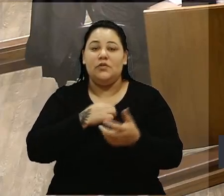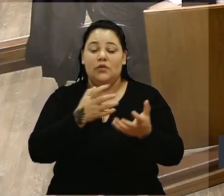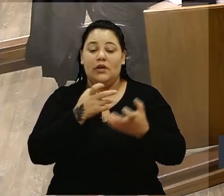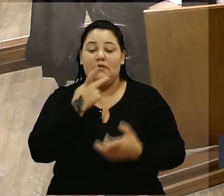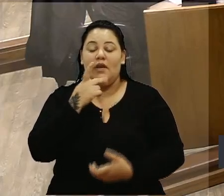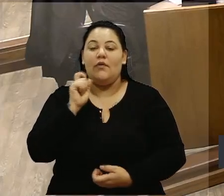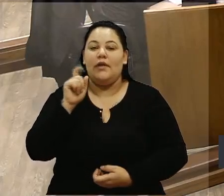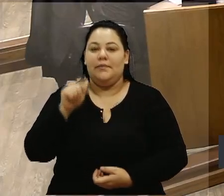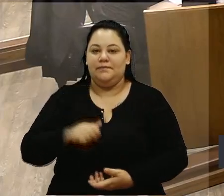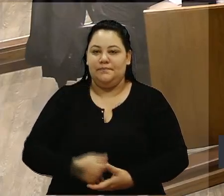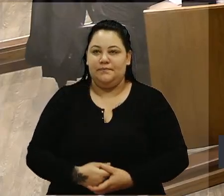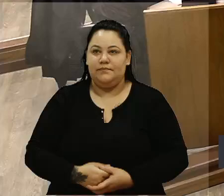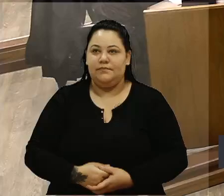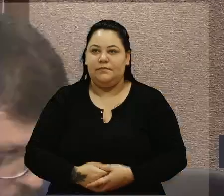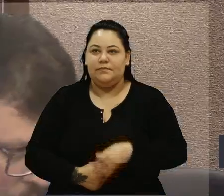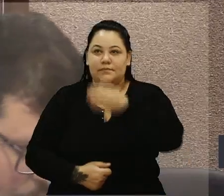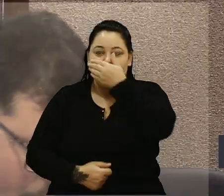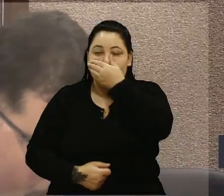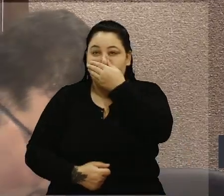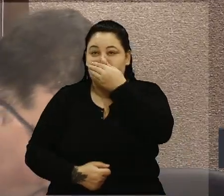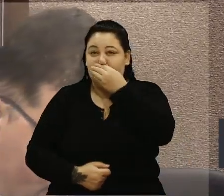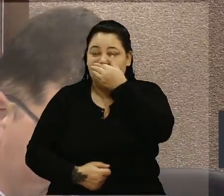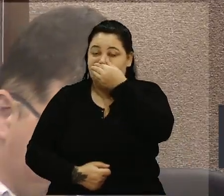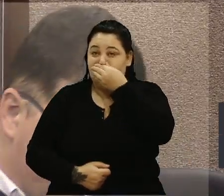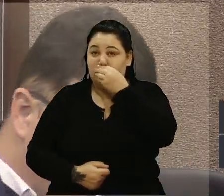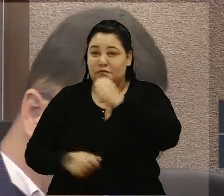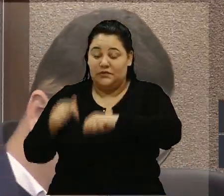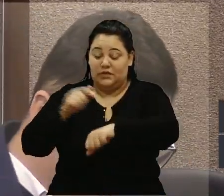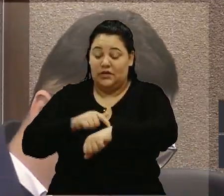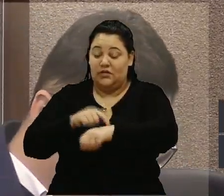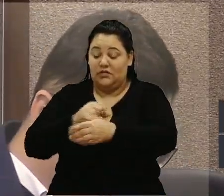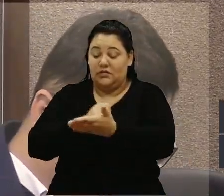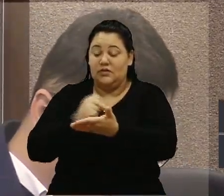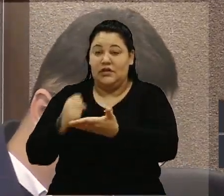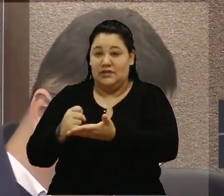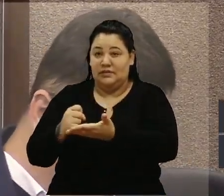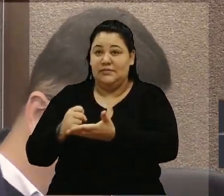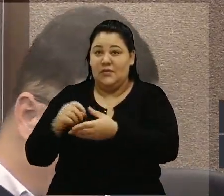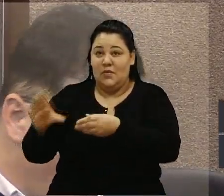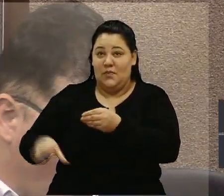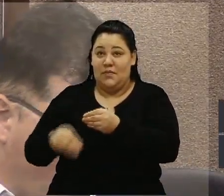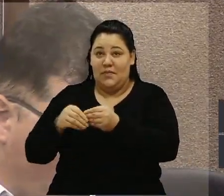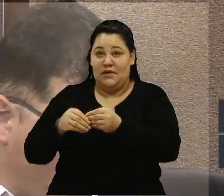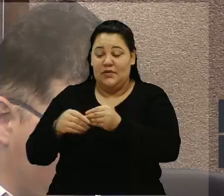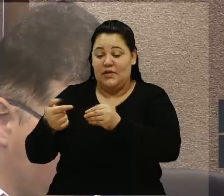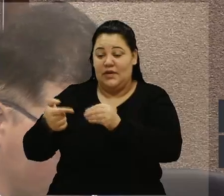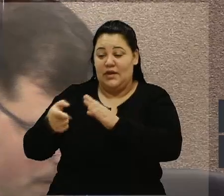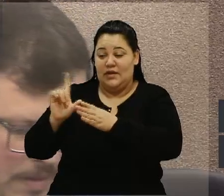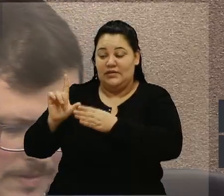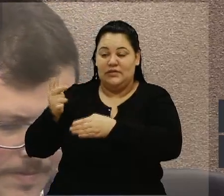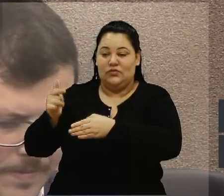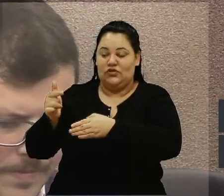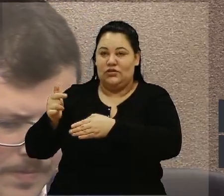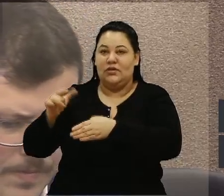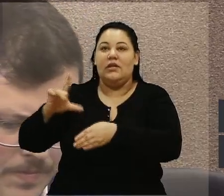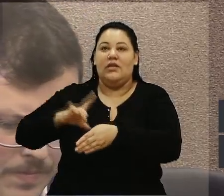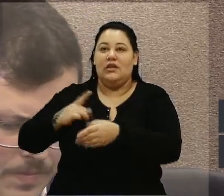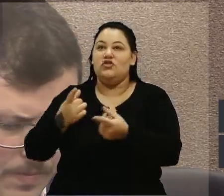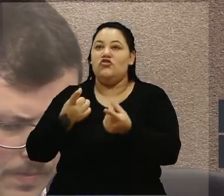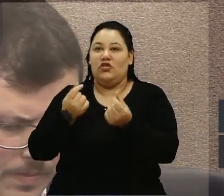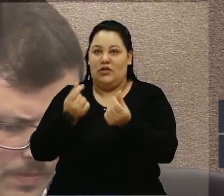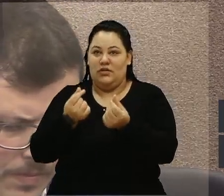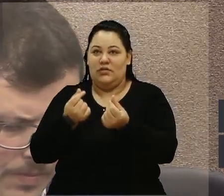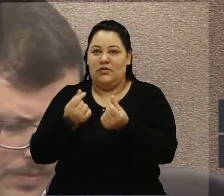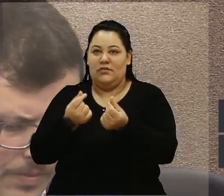seguinte: na hora de contratar adjuntos, que outrora não tinha, tinha dinheiro. Na hora